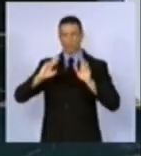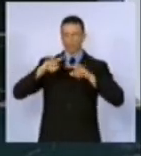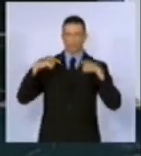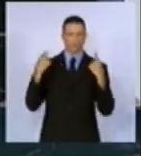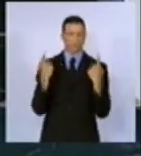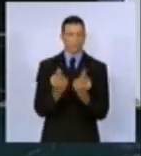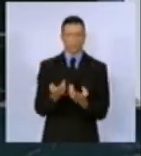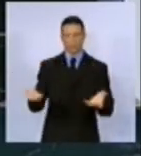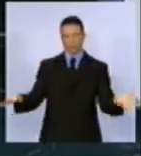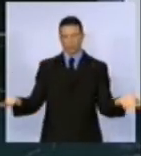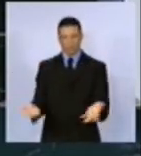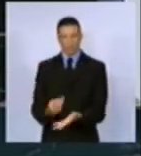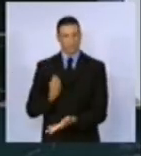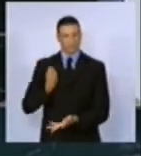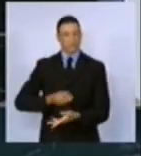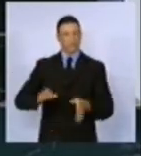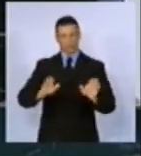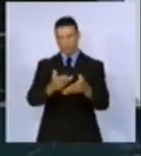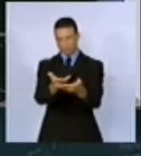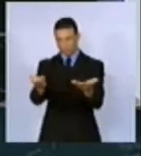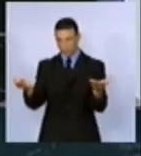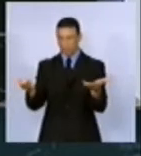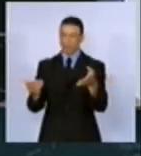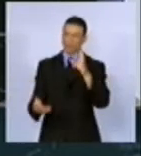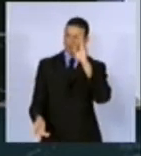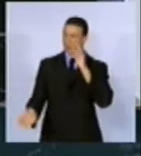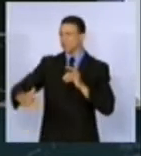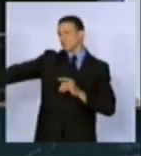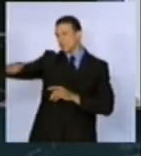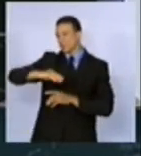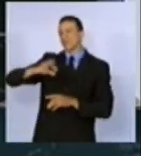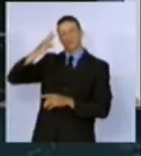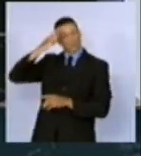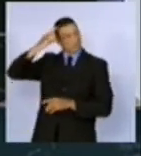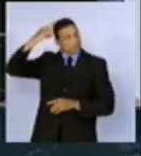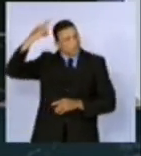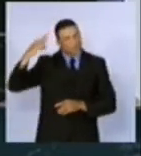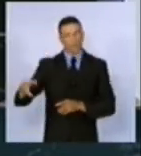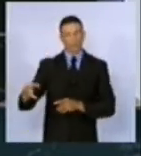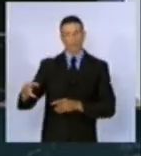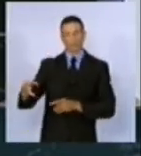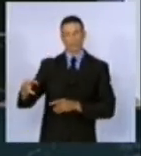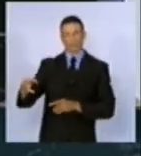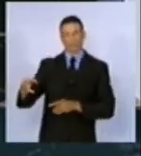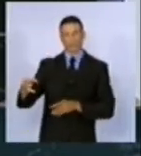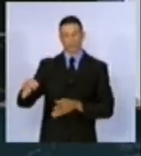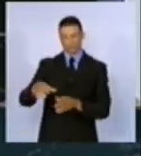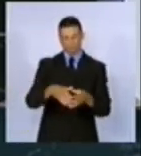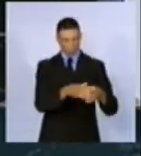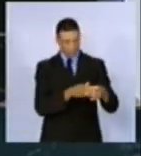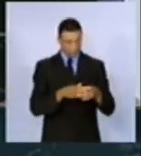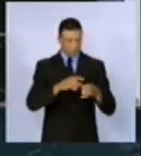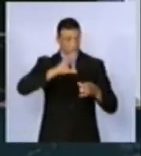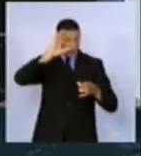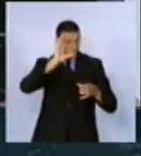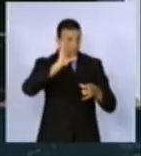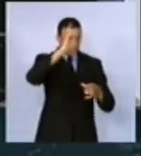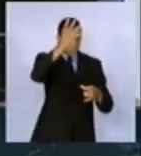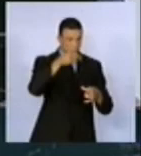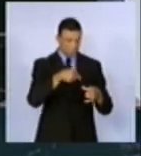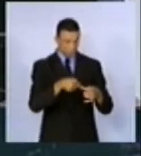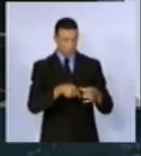realização dessa audiência então podem ter absoluta certeza de que a solução desse caso